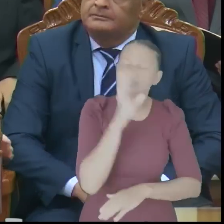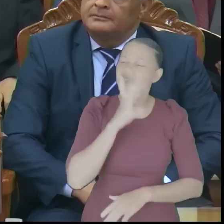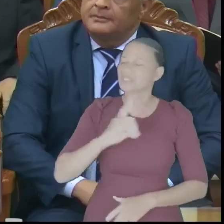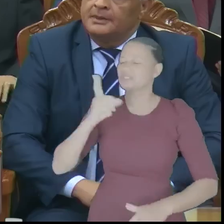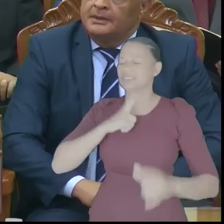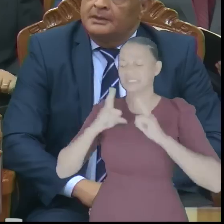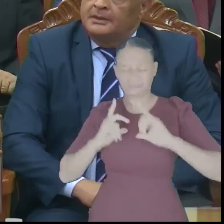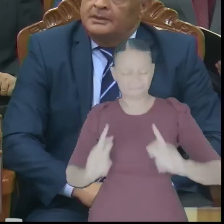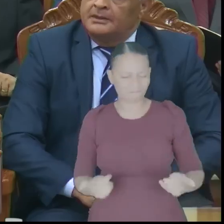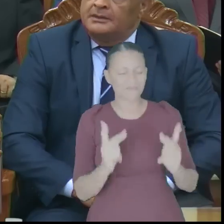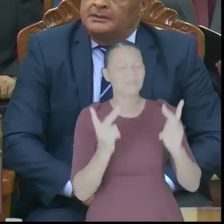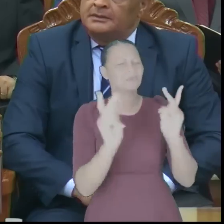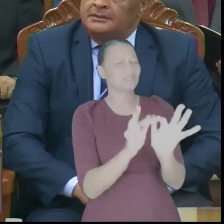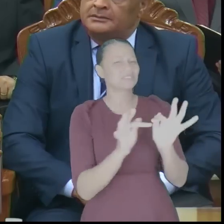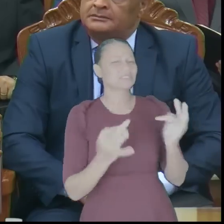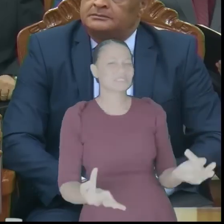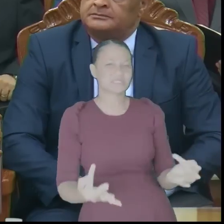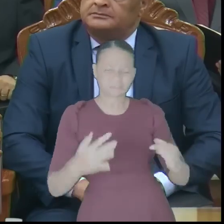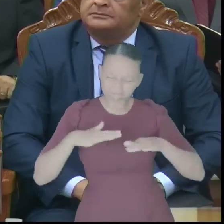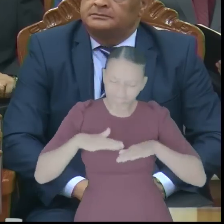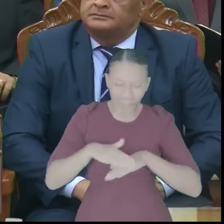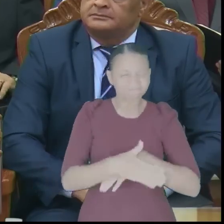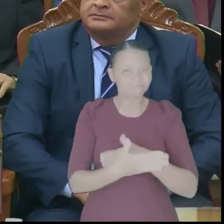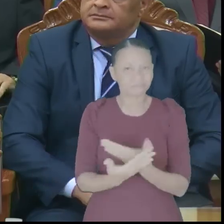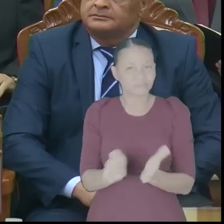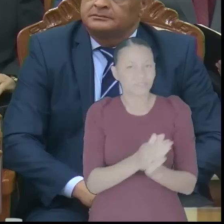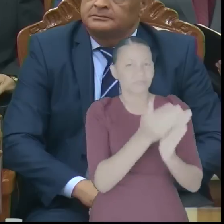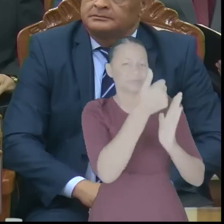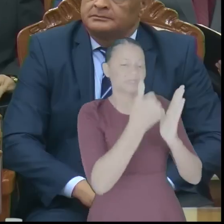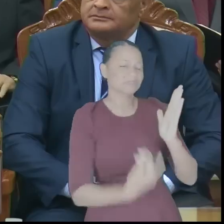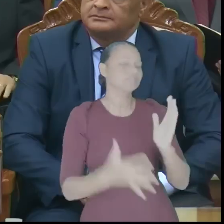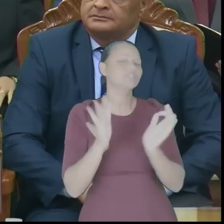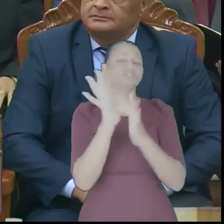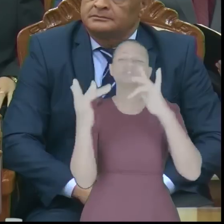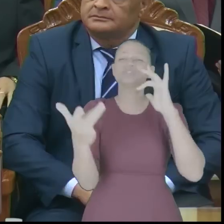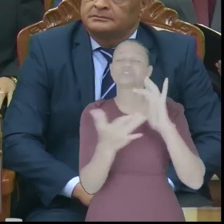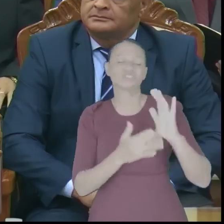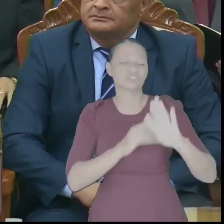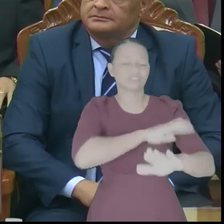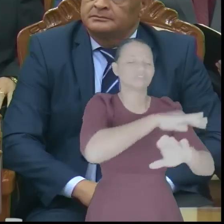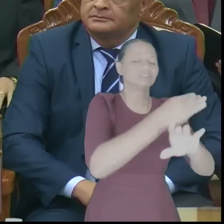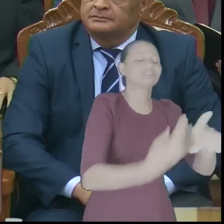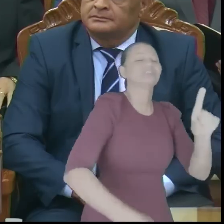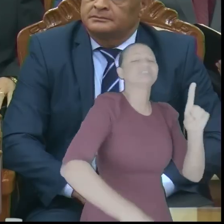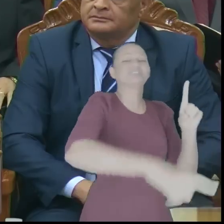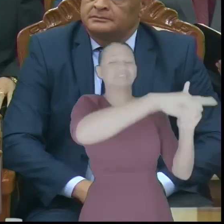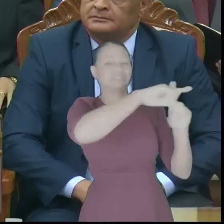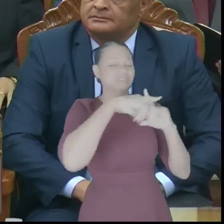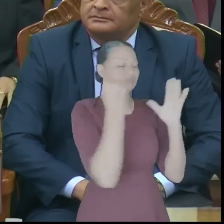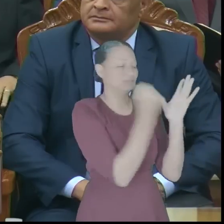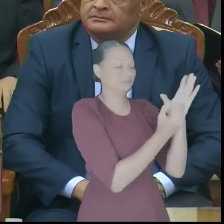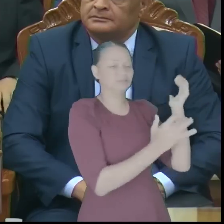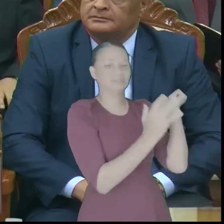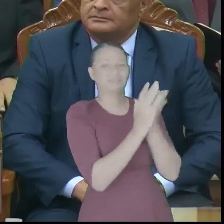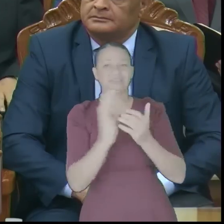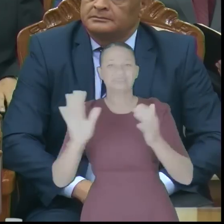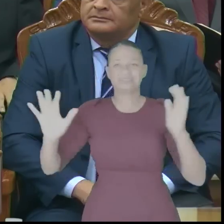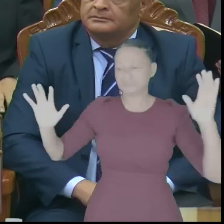vitória para quem desce. A Bíblia diz que quando Jesus está na cruz, um ladrão olha para ele e diz: